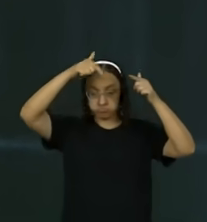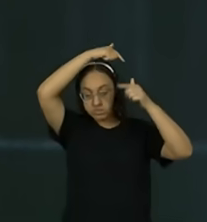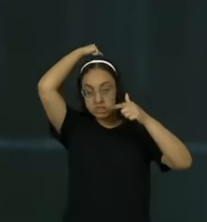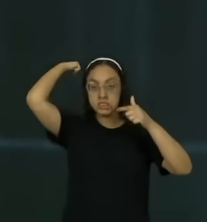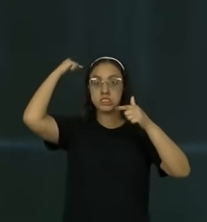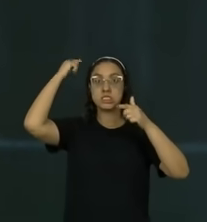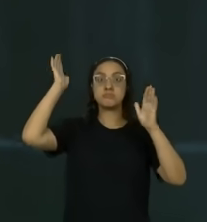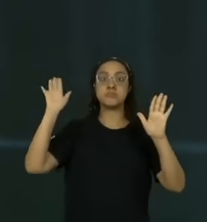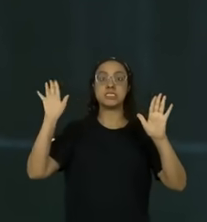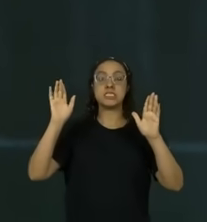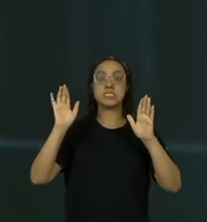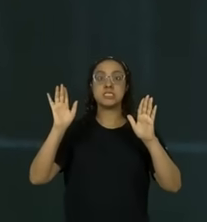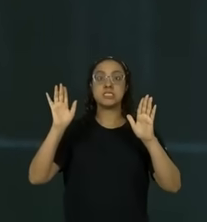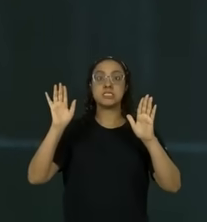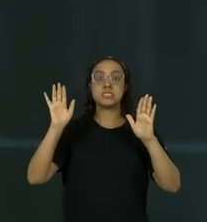só foi o Zé.